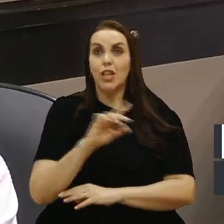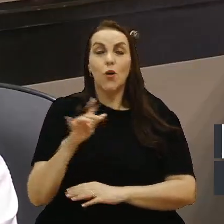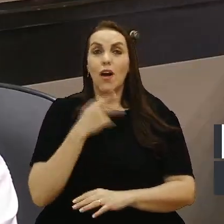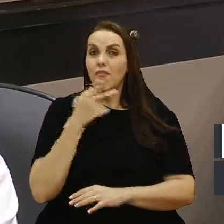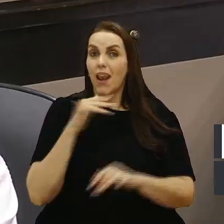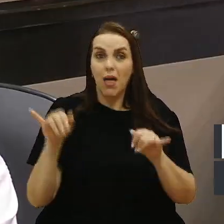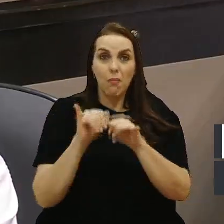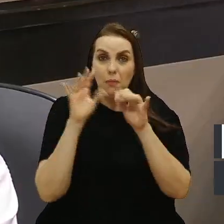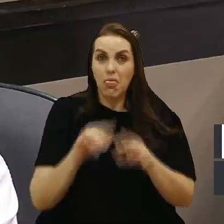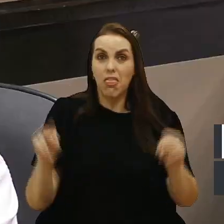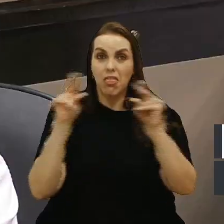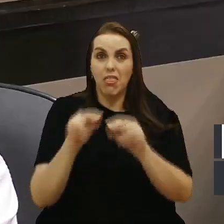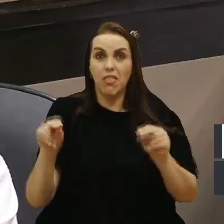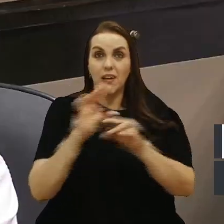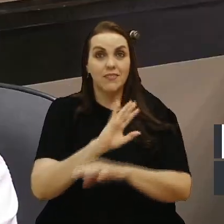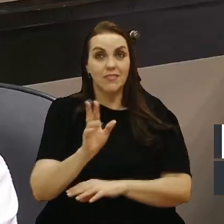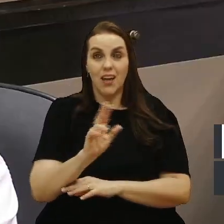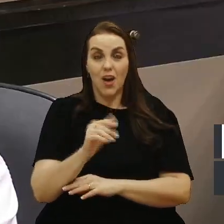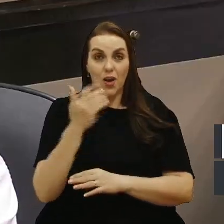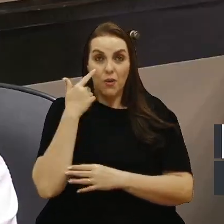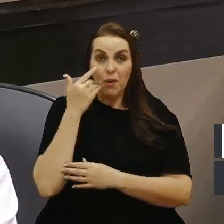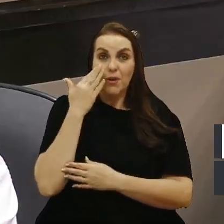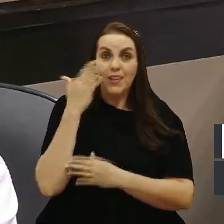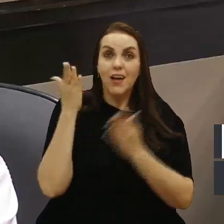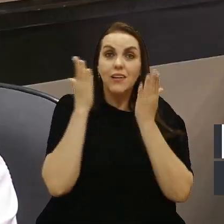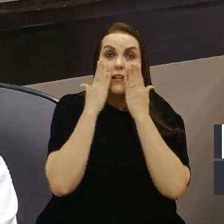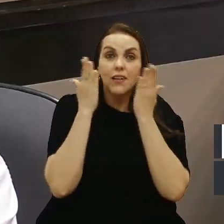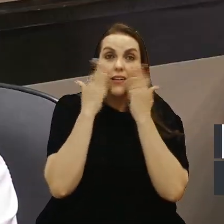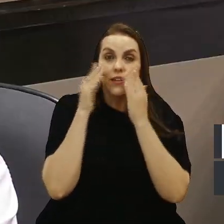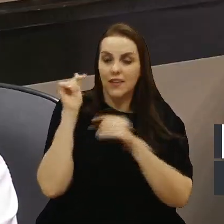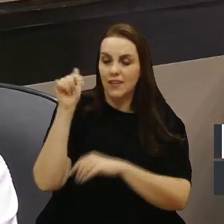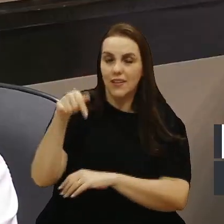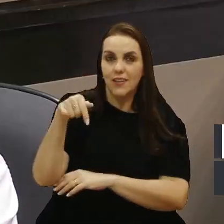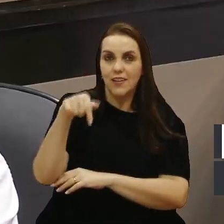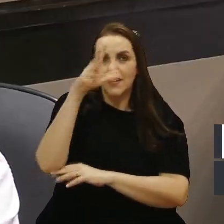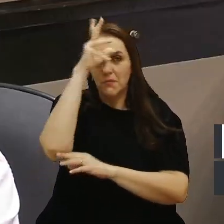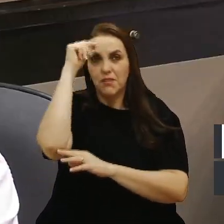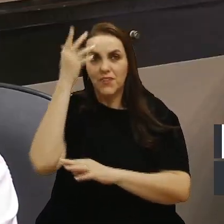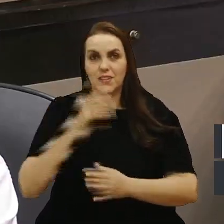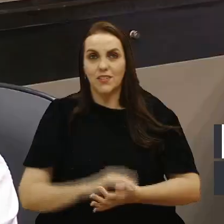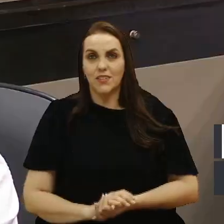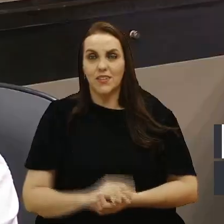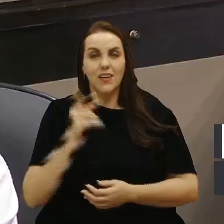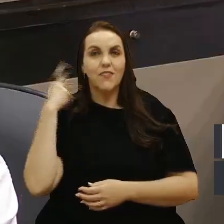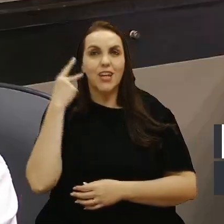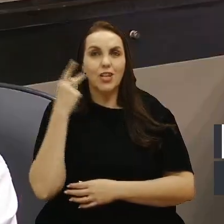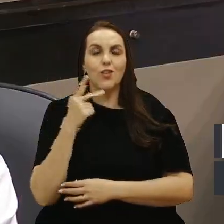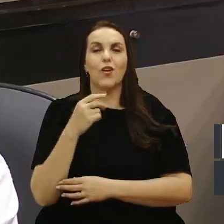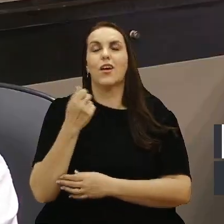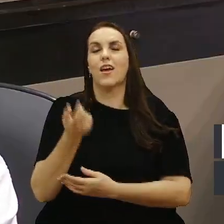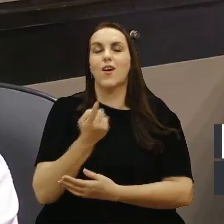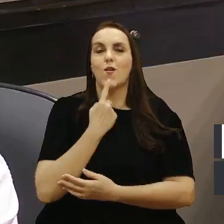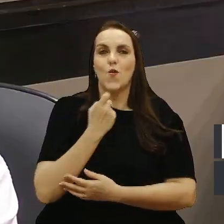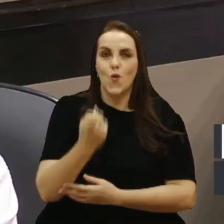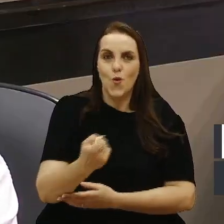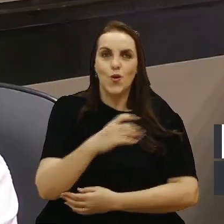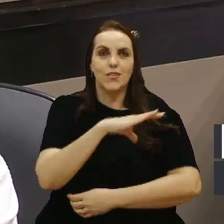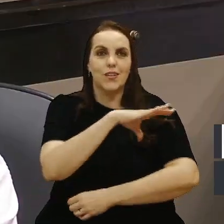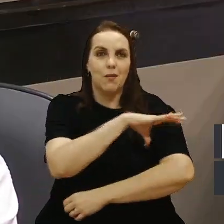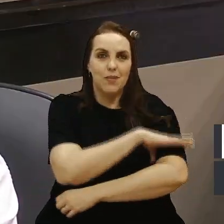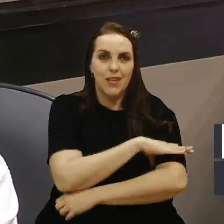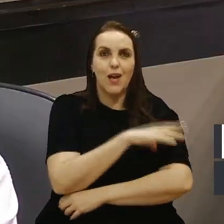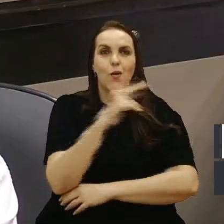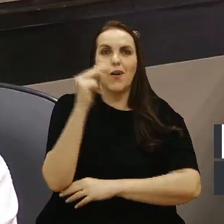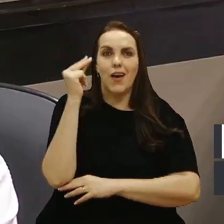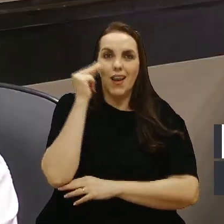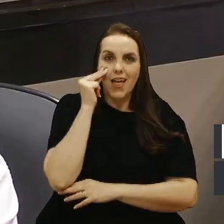para nós ou atender o telefone, não, é botar a cara e vir aqui. Vereadora Rose, vereador Capitão, vereador Caleb, aqui eu nomeando o pessoal aqui